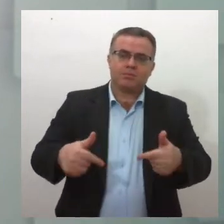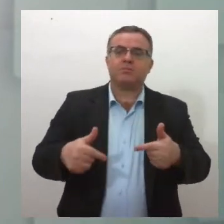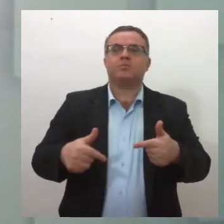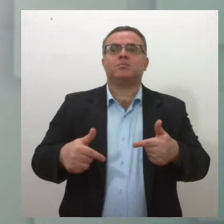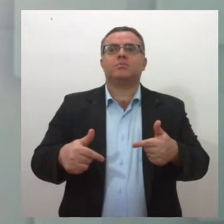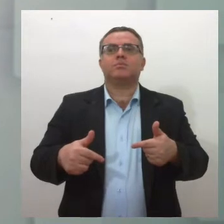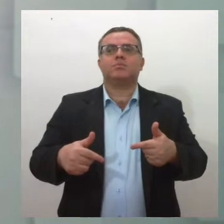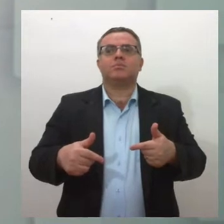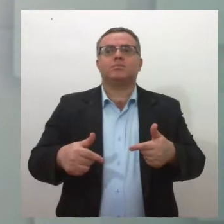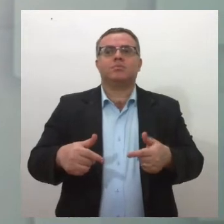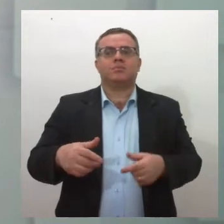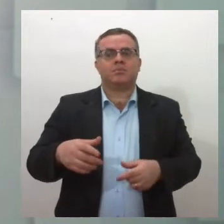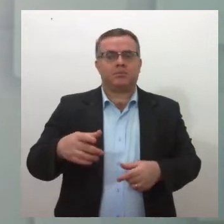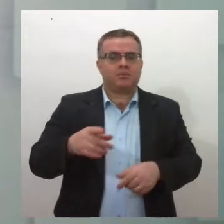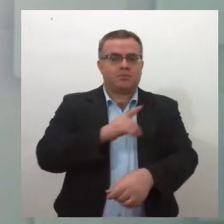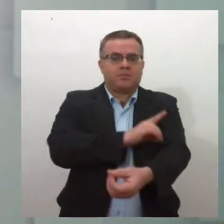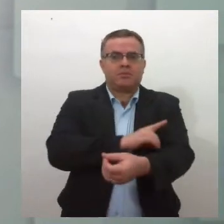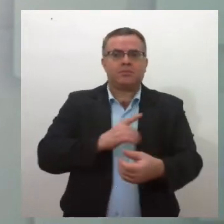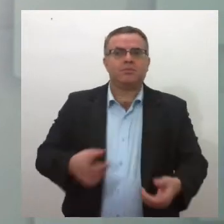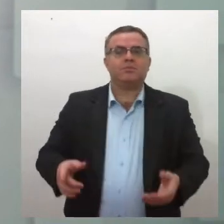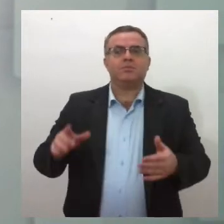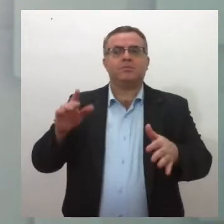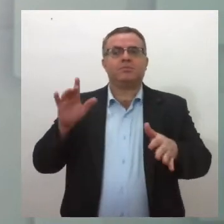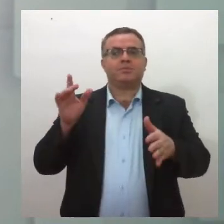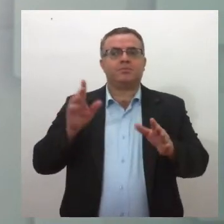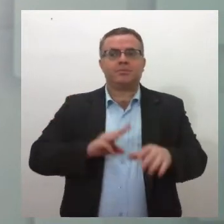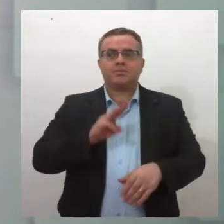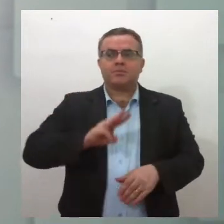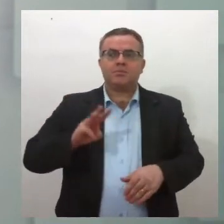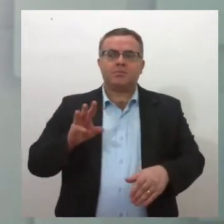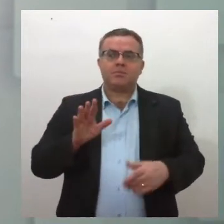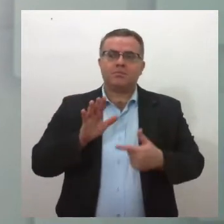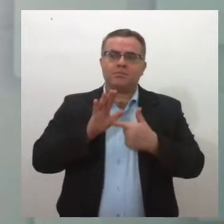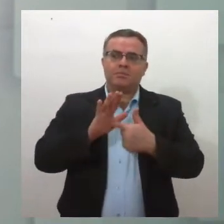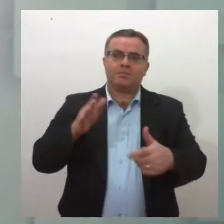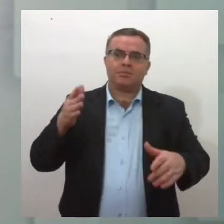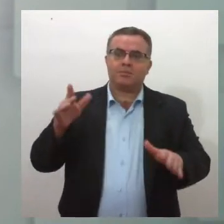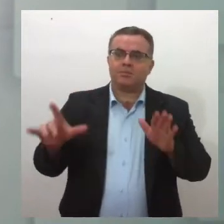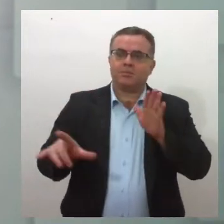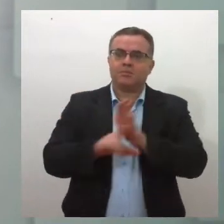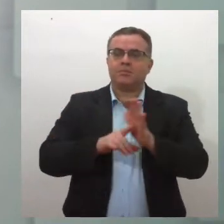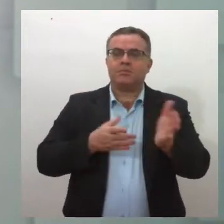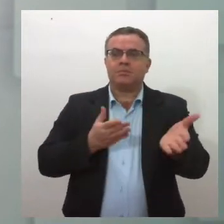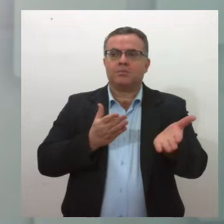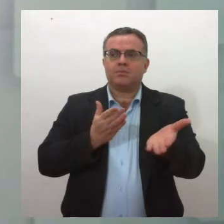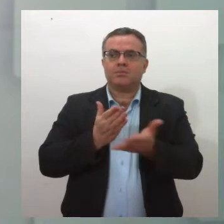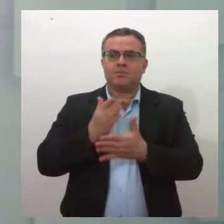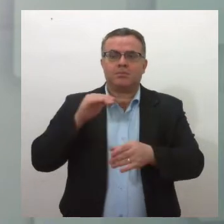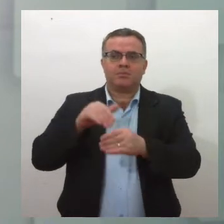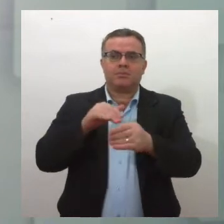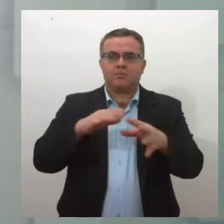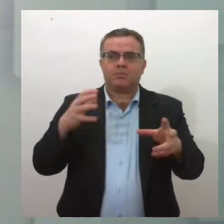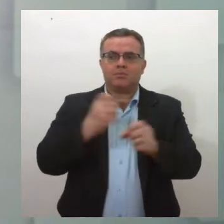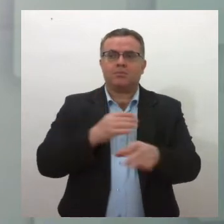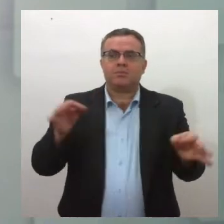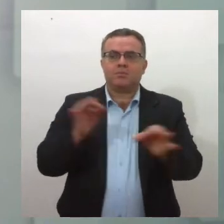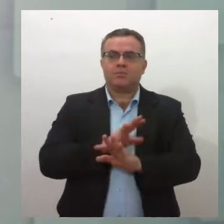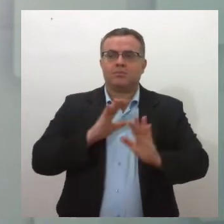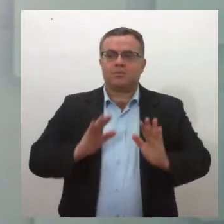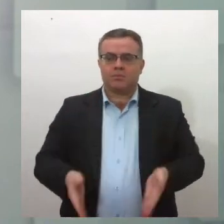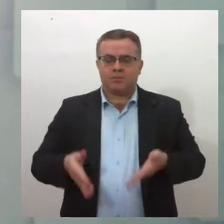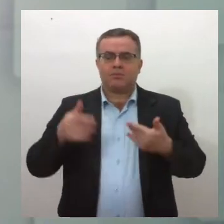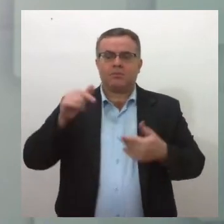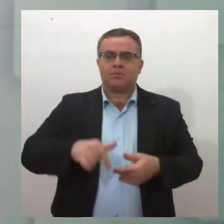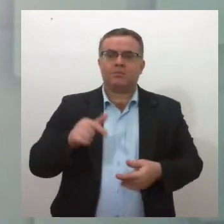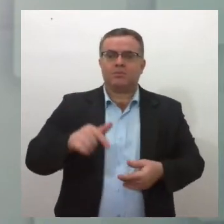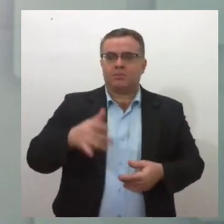em nosso site fala um pouco sobre as leis aprovadas aqui na Alese para garantir mais qualidade de vida para as pessoas que